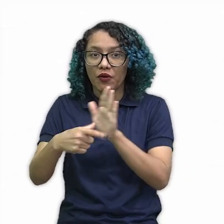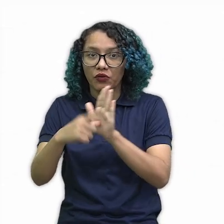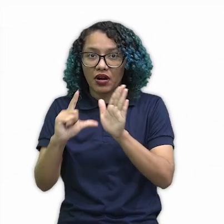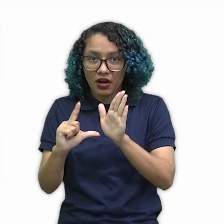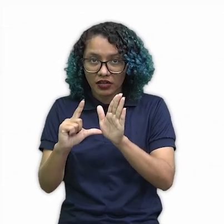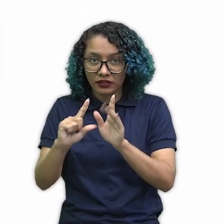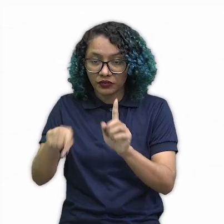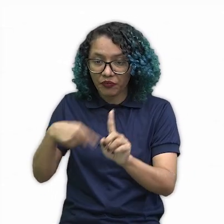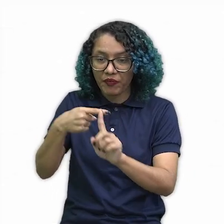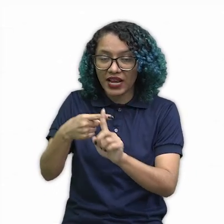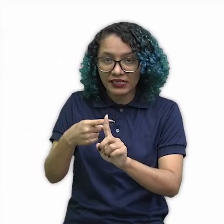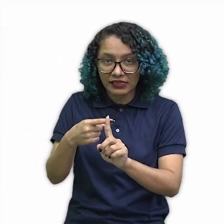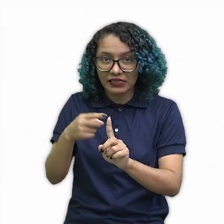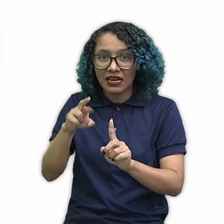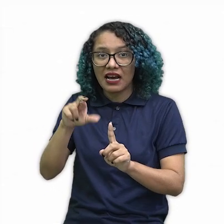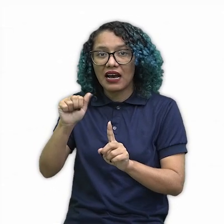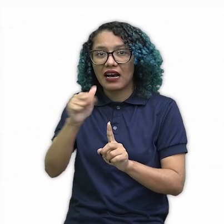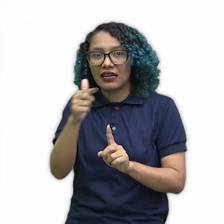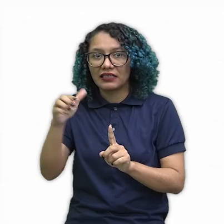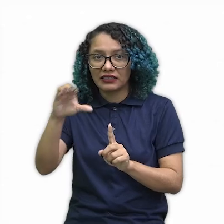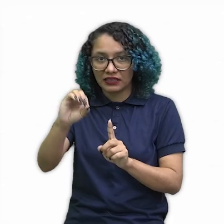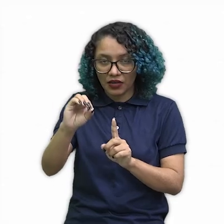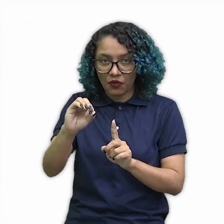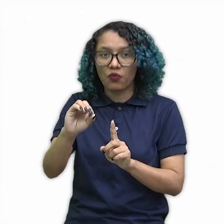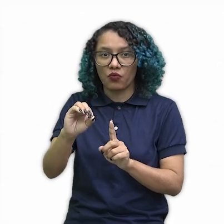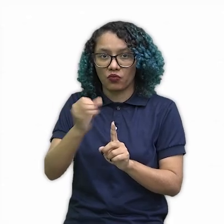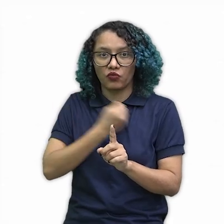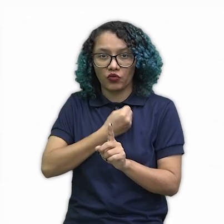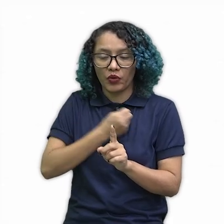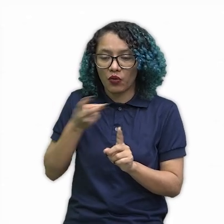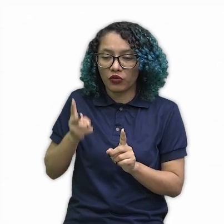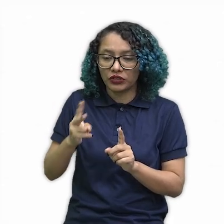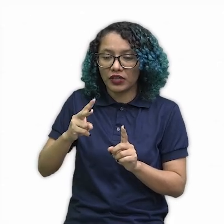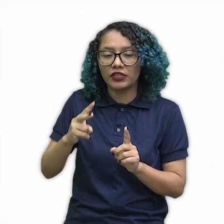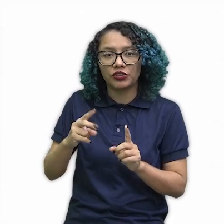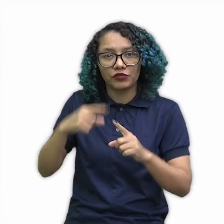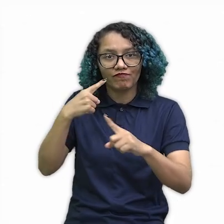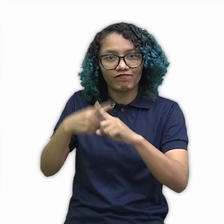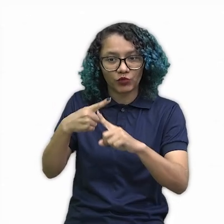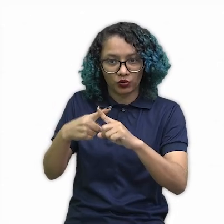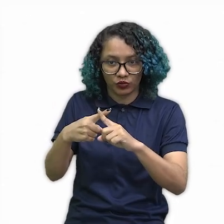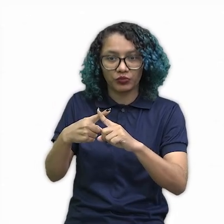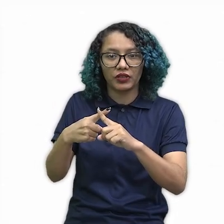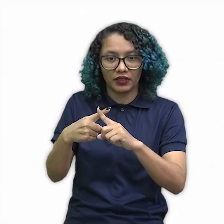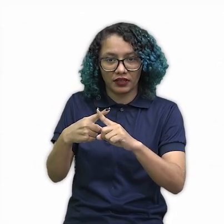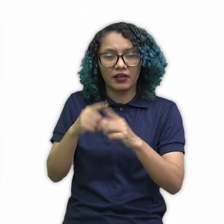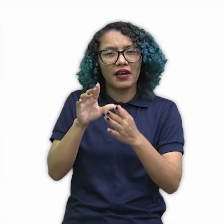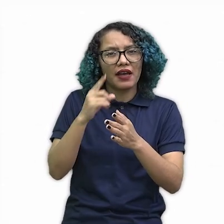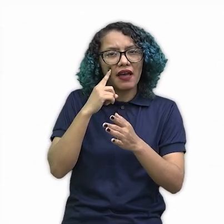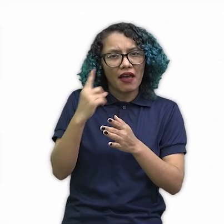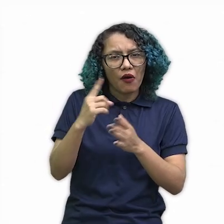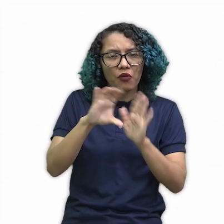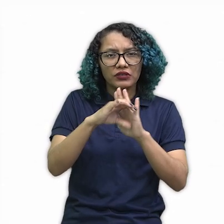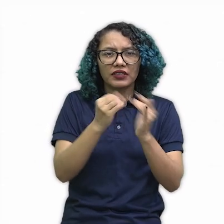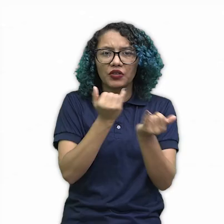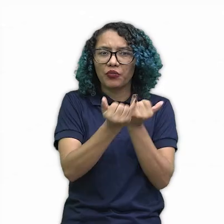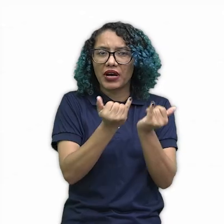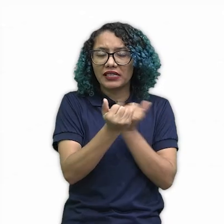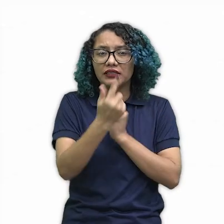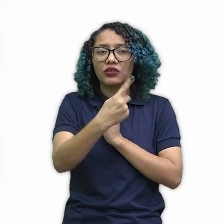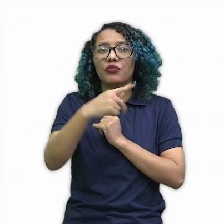de razão. Essa definição da progressão geométrica, ela é bem parecida com a